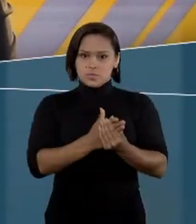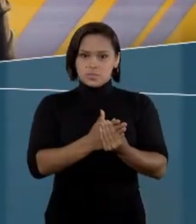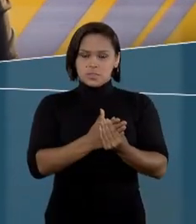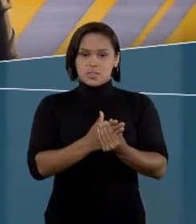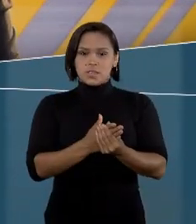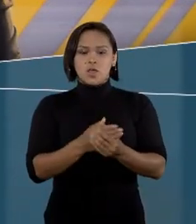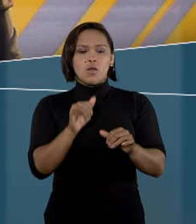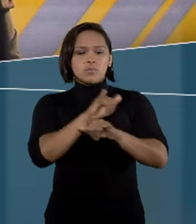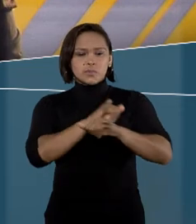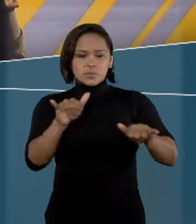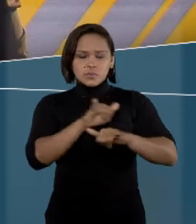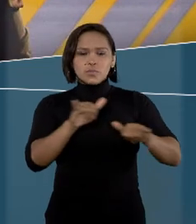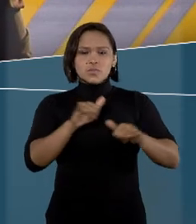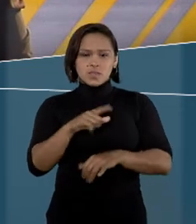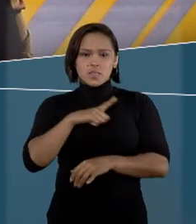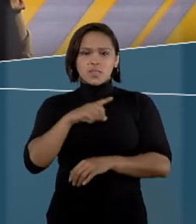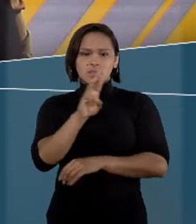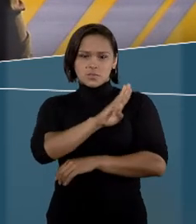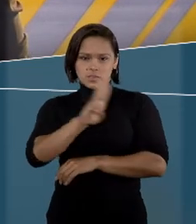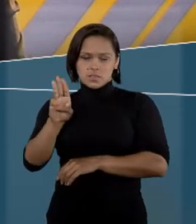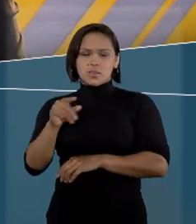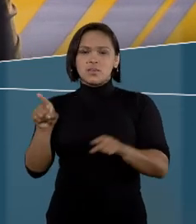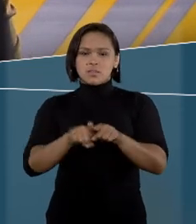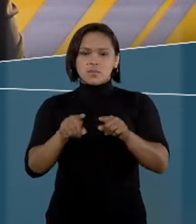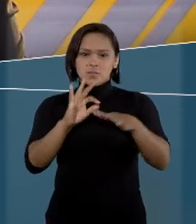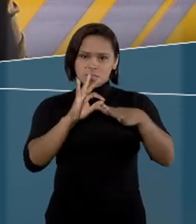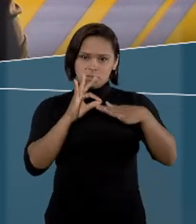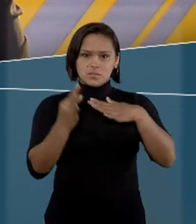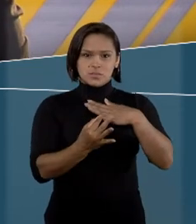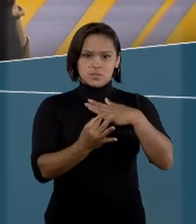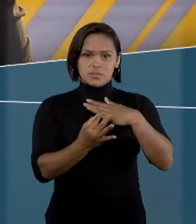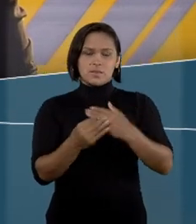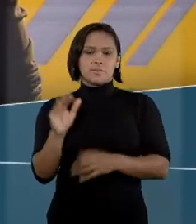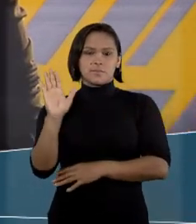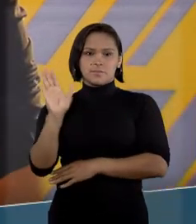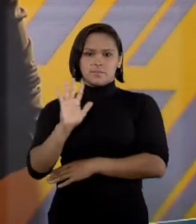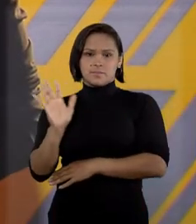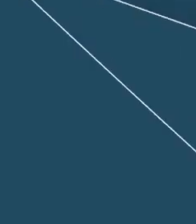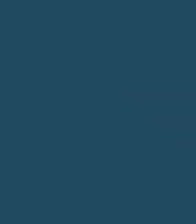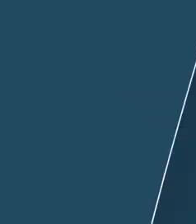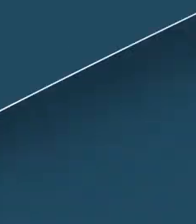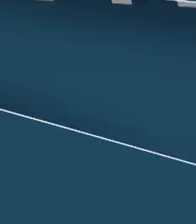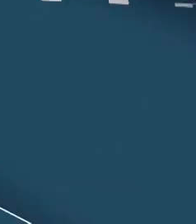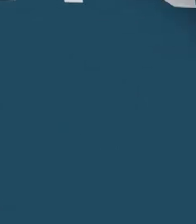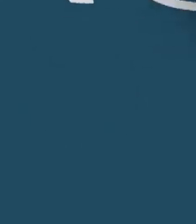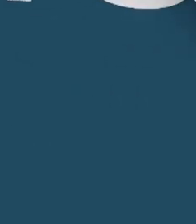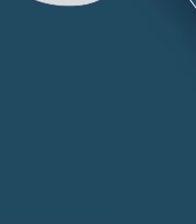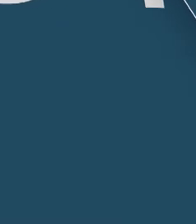Você confere outras notícias no site do STJ e nas nossas redes sociais. Até a próxima!